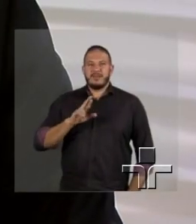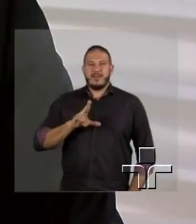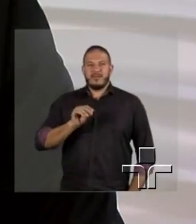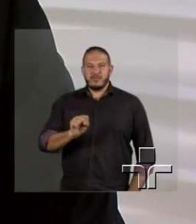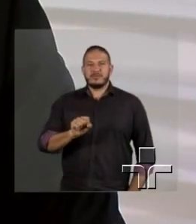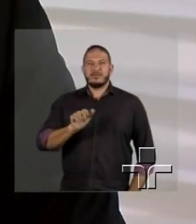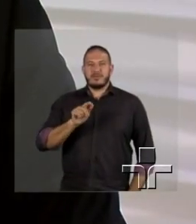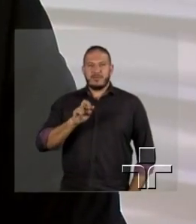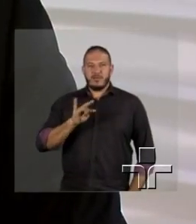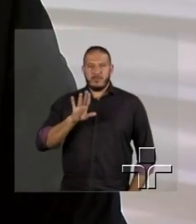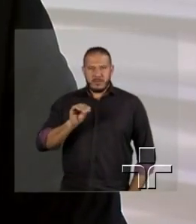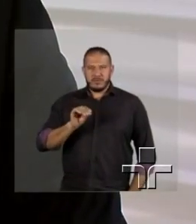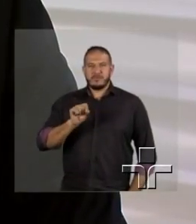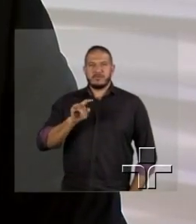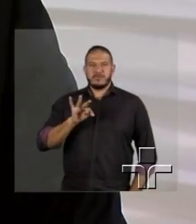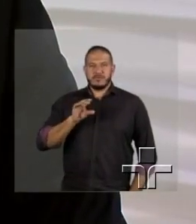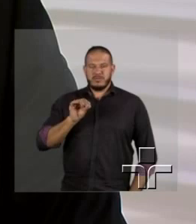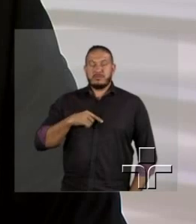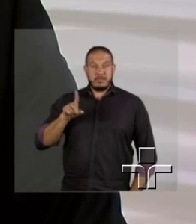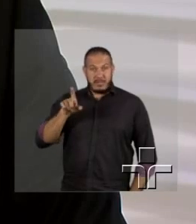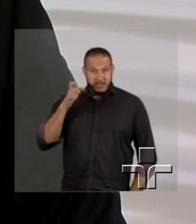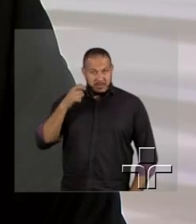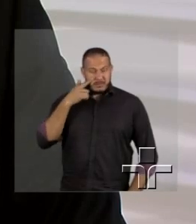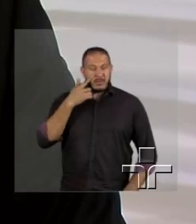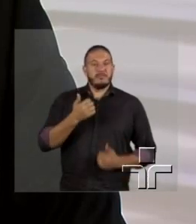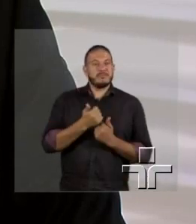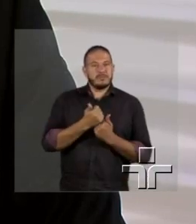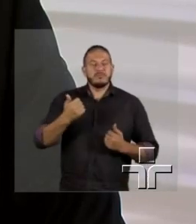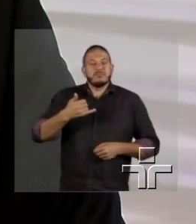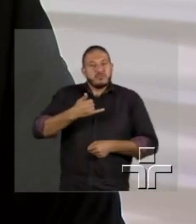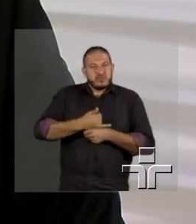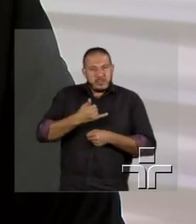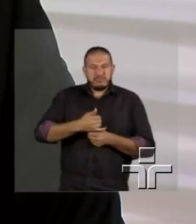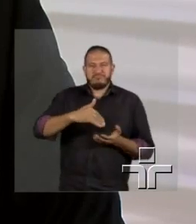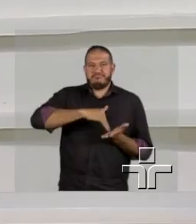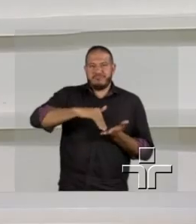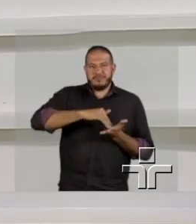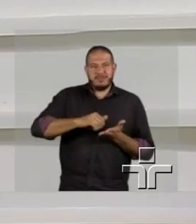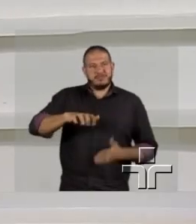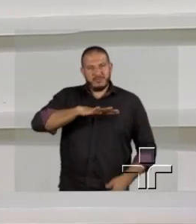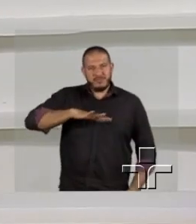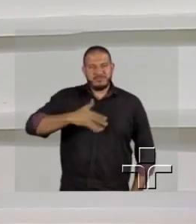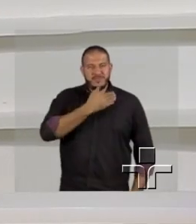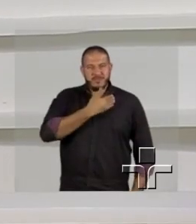armamento e política de segurança pública, que é a obrigação do Estado, que não tem nada a ver com isso.